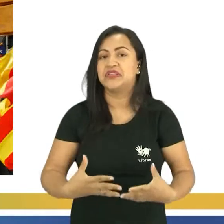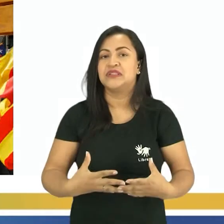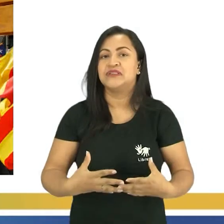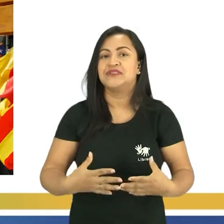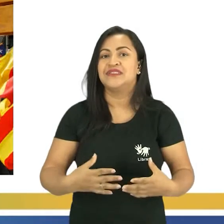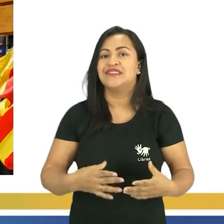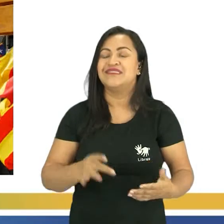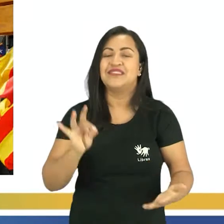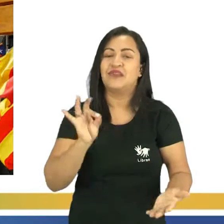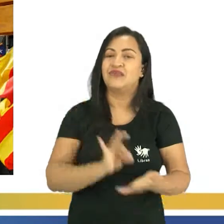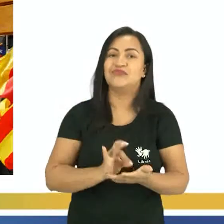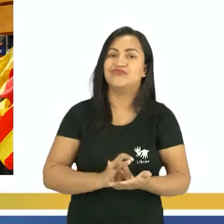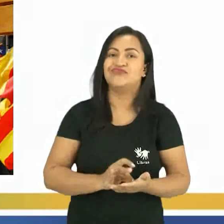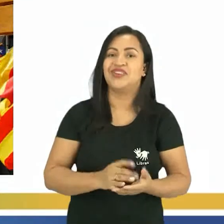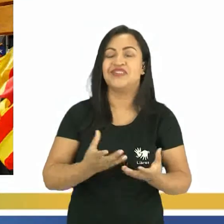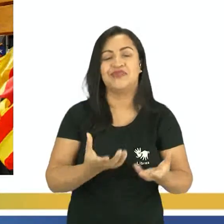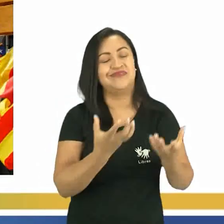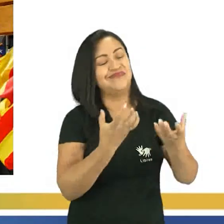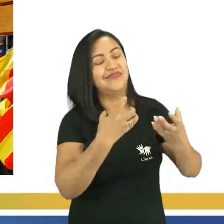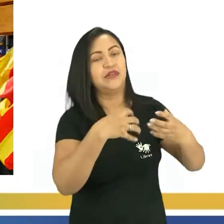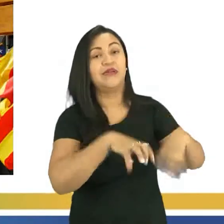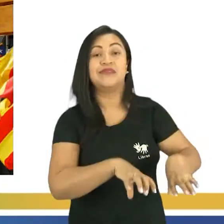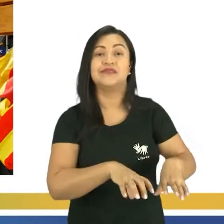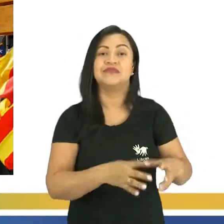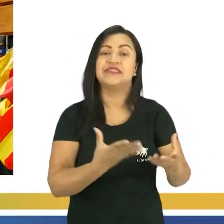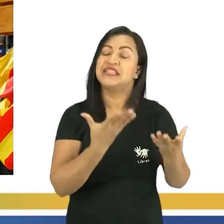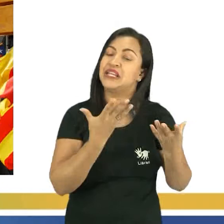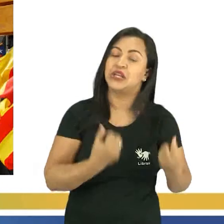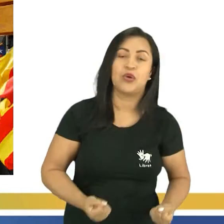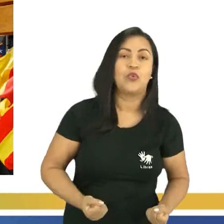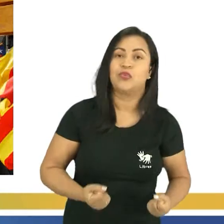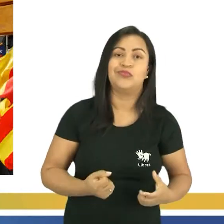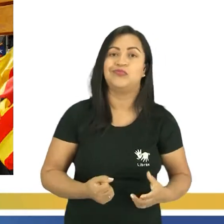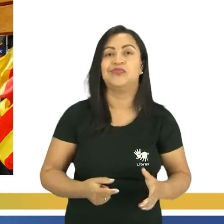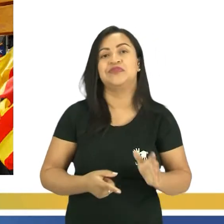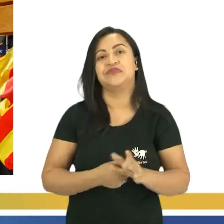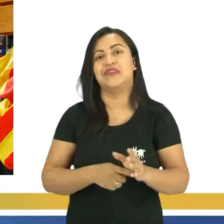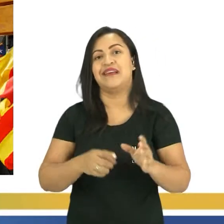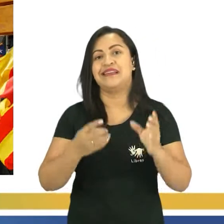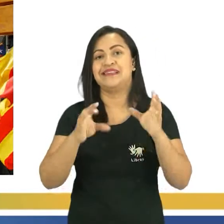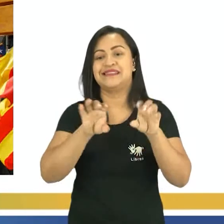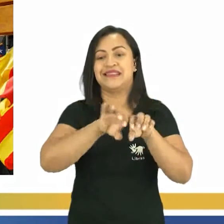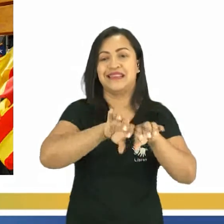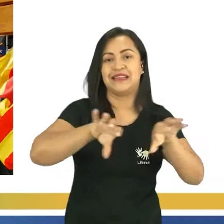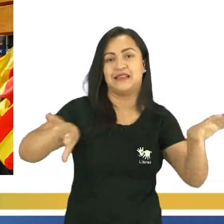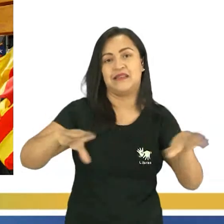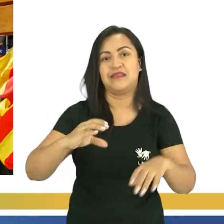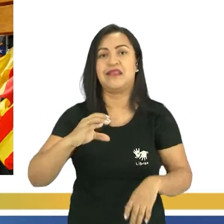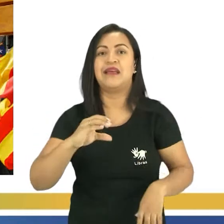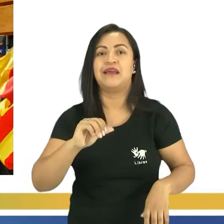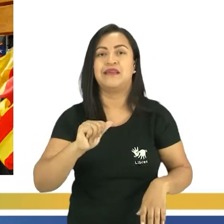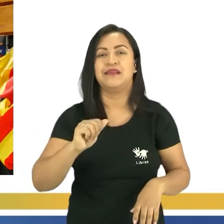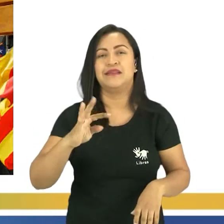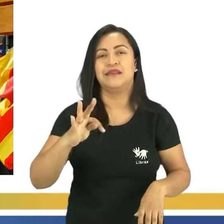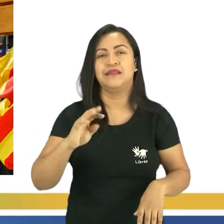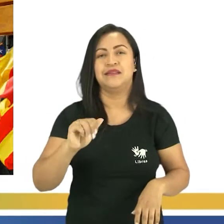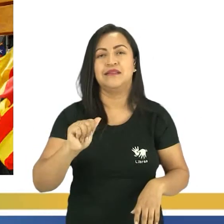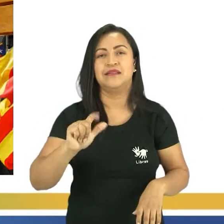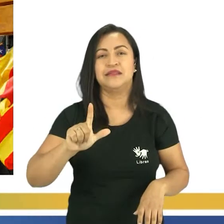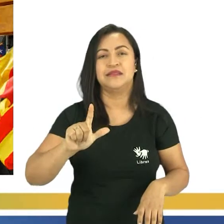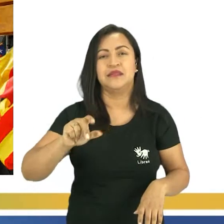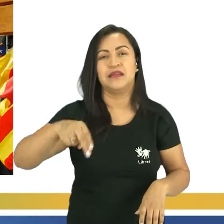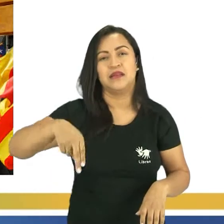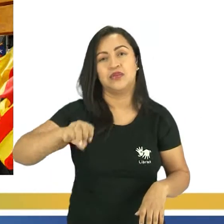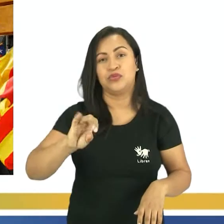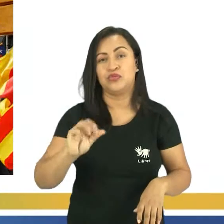passou. Então, Madrid não reconhece, alguns países da Europa também não reconhecem essa independência da Catalunha. Mas eles querem se tornar independentes.